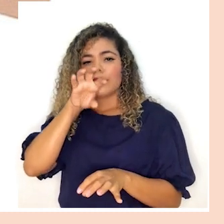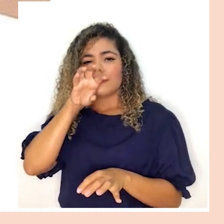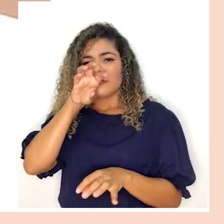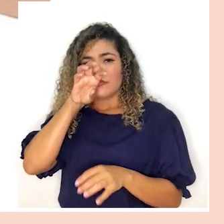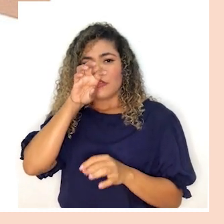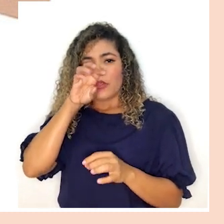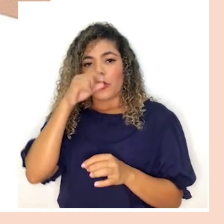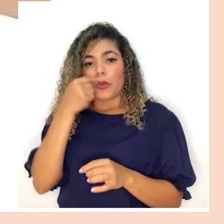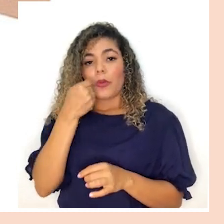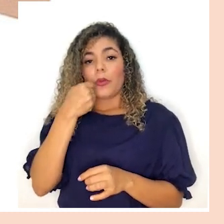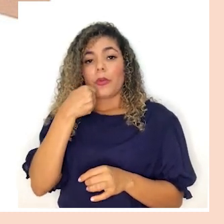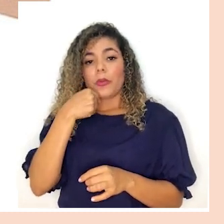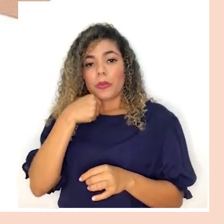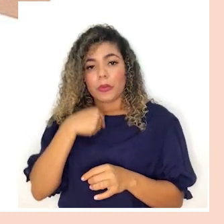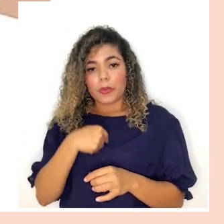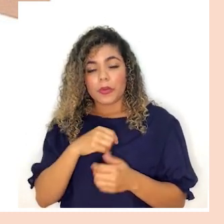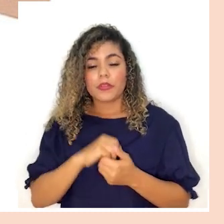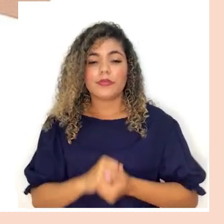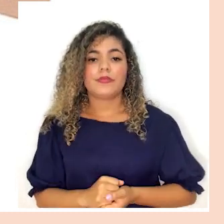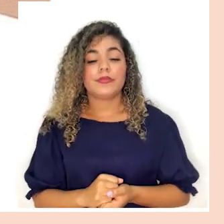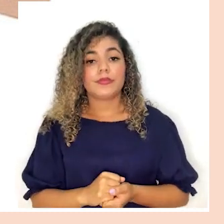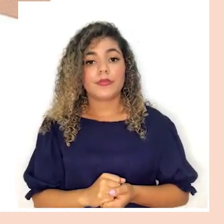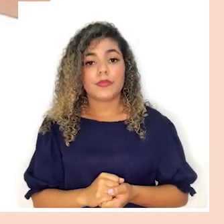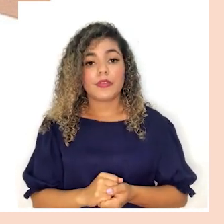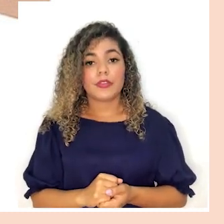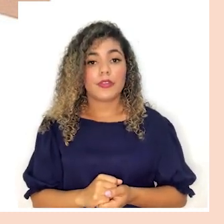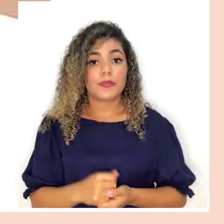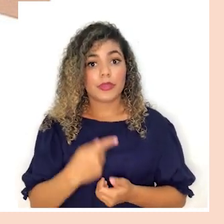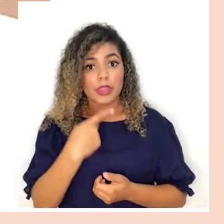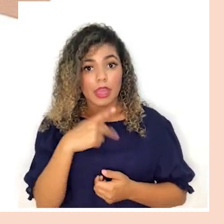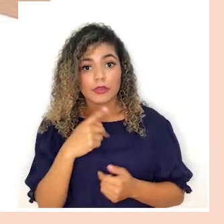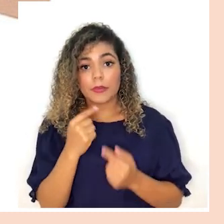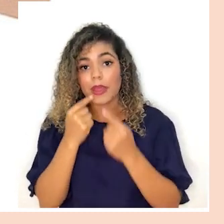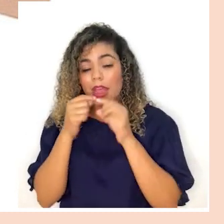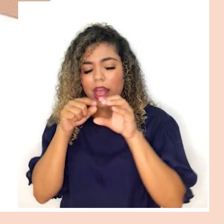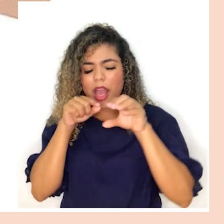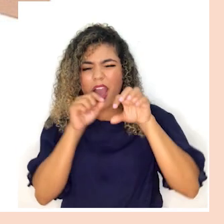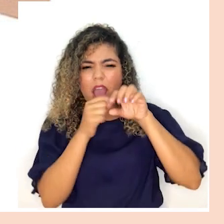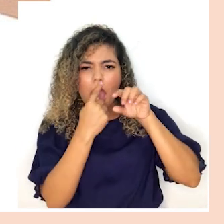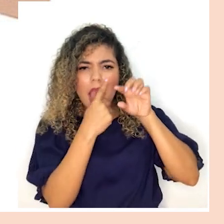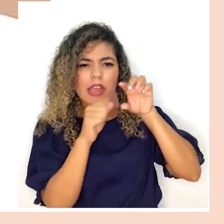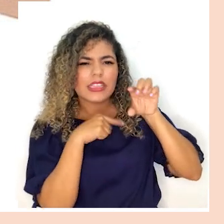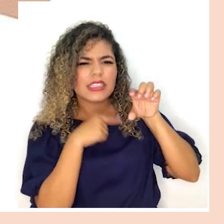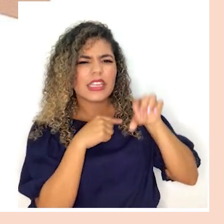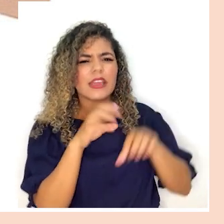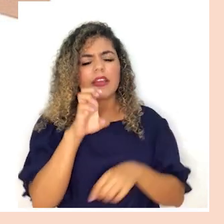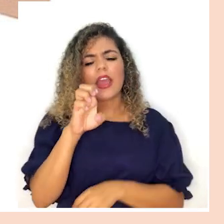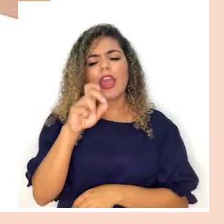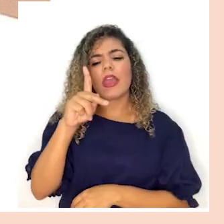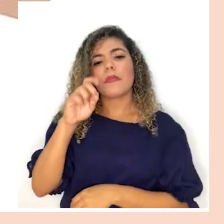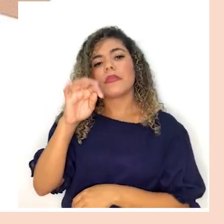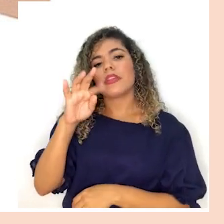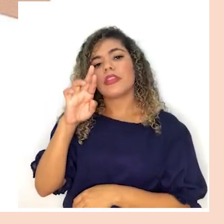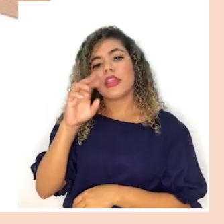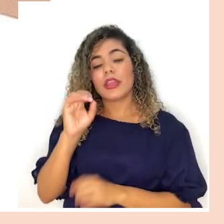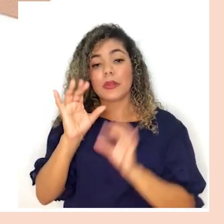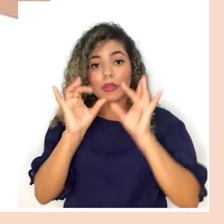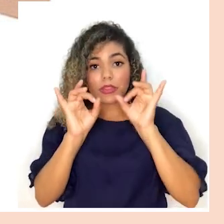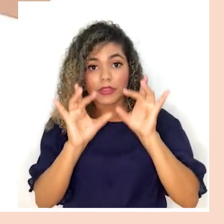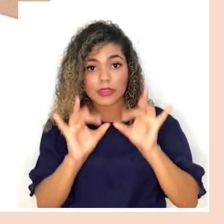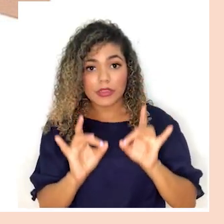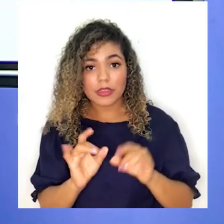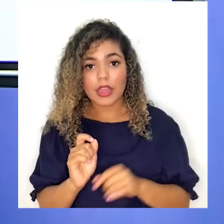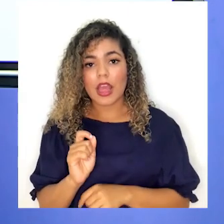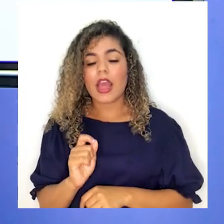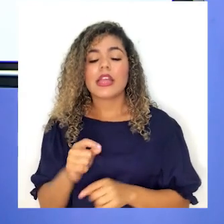no sistema respiratório. A sua parte interna é revestida por um epitélio especial,